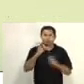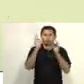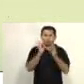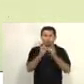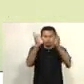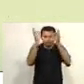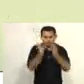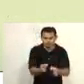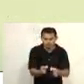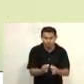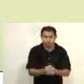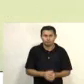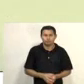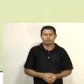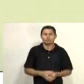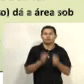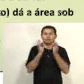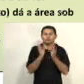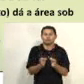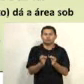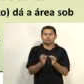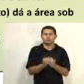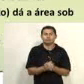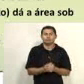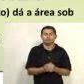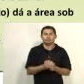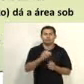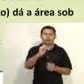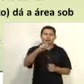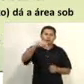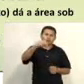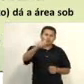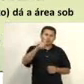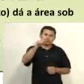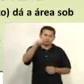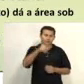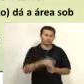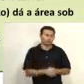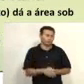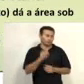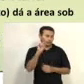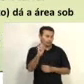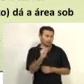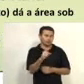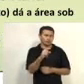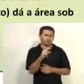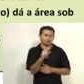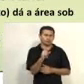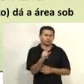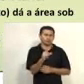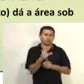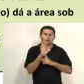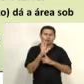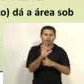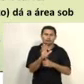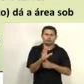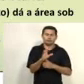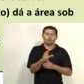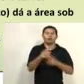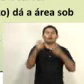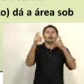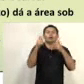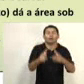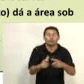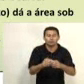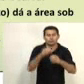É justamente então nesse anexo aqui de vocês que eu vou mostrar aqui para vocês onde